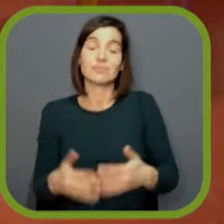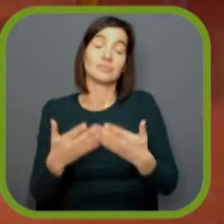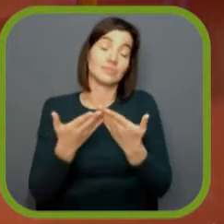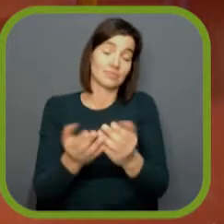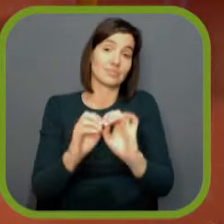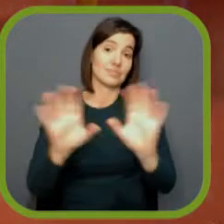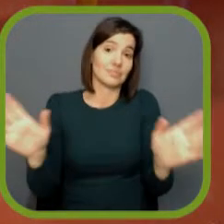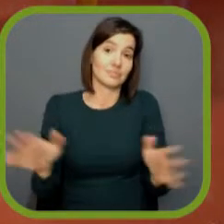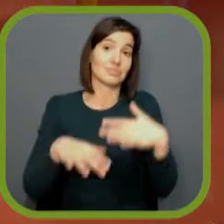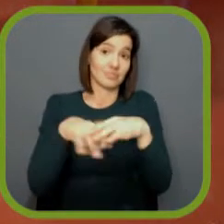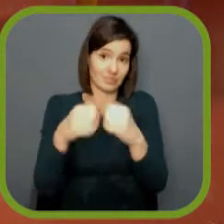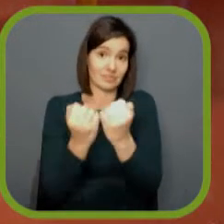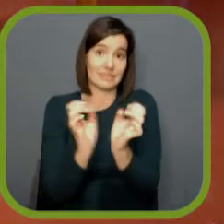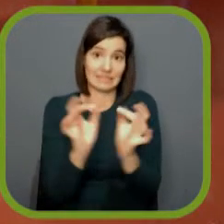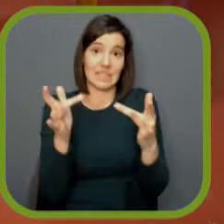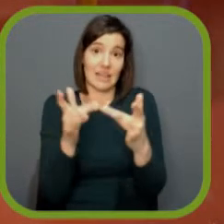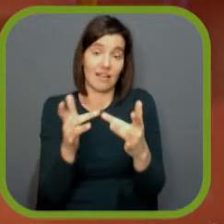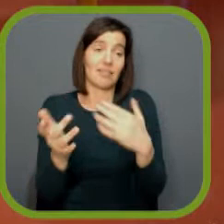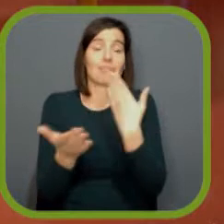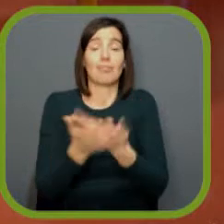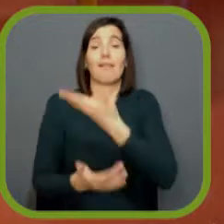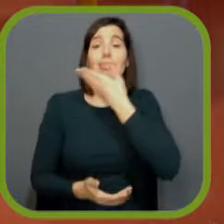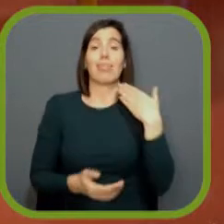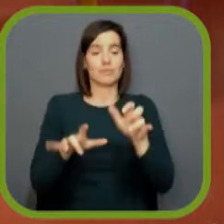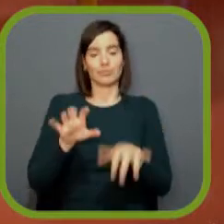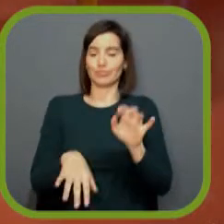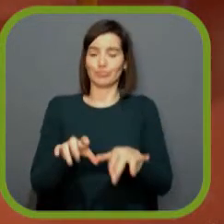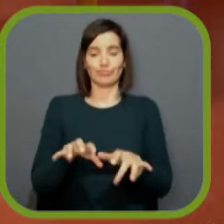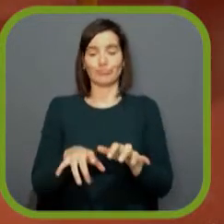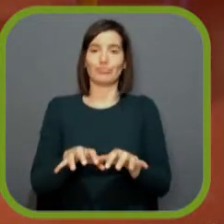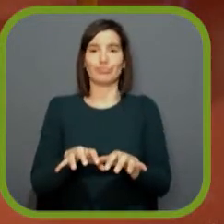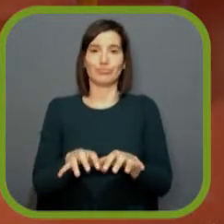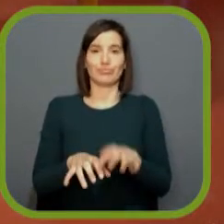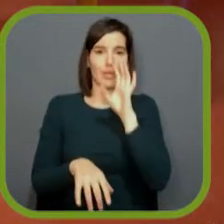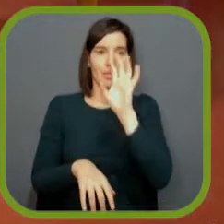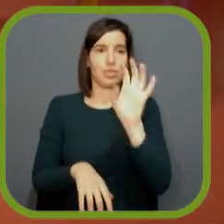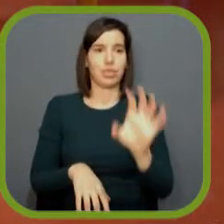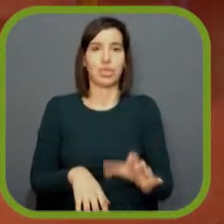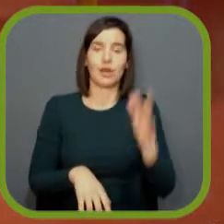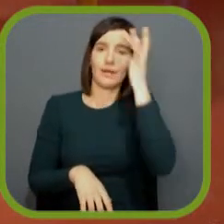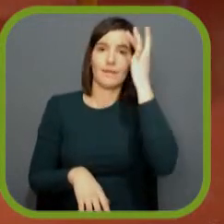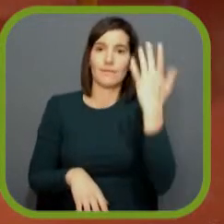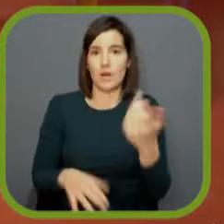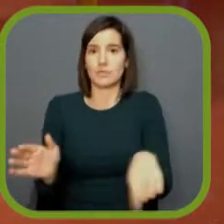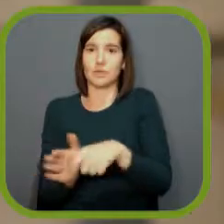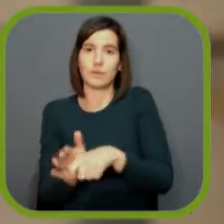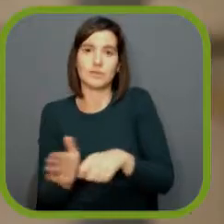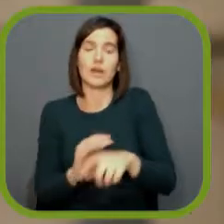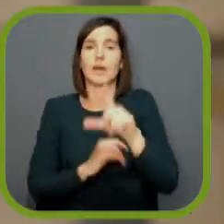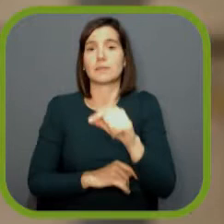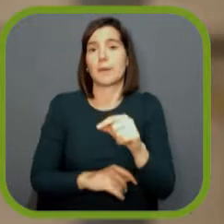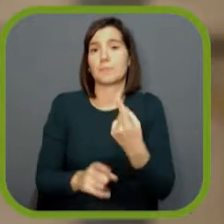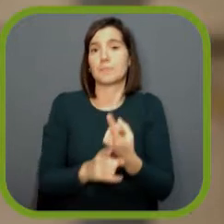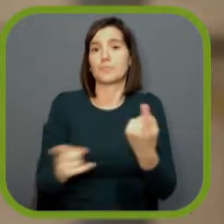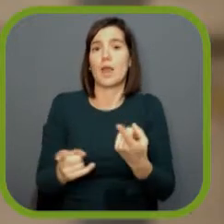sociais potenciaram um conjunto de atuação que, cá está, impossibilitando a tal dissuasão que eu referi e ao